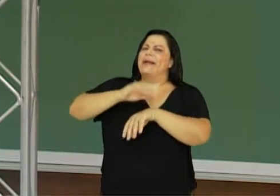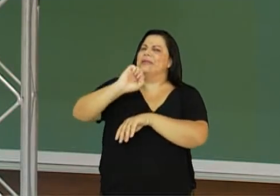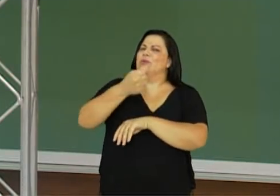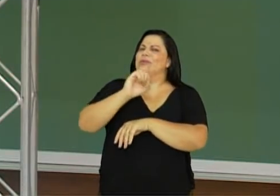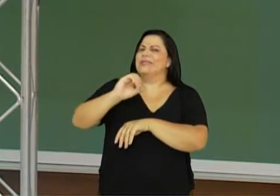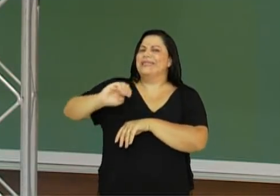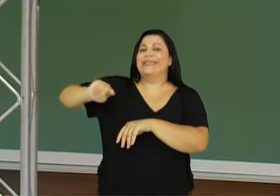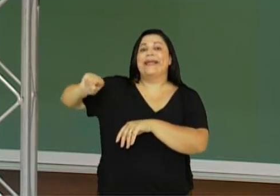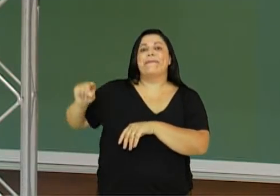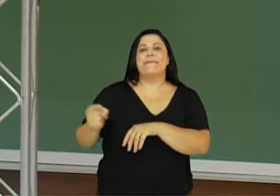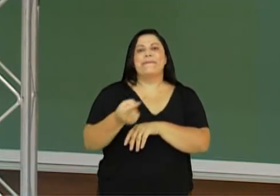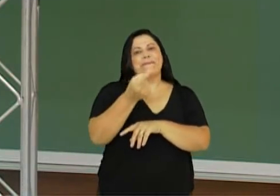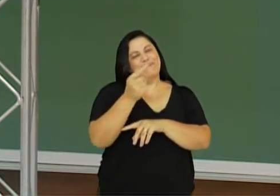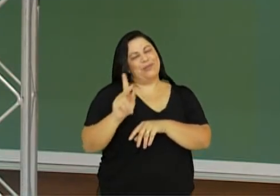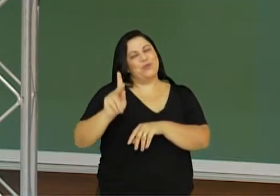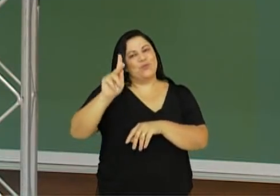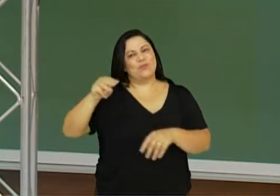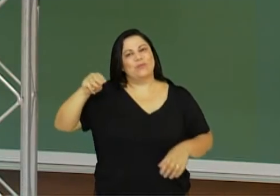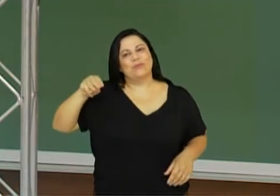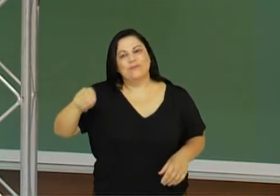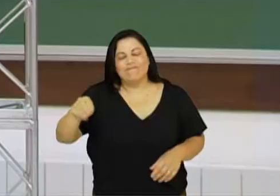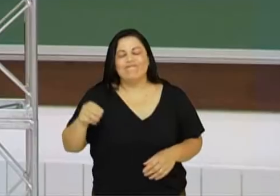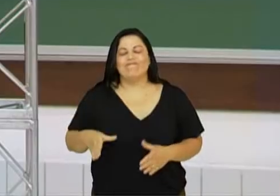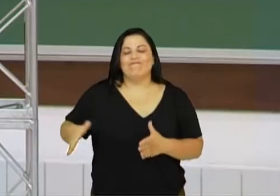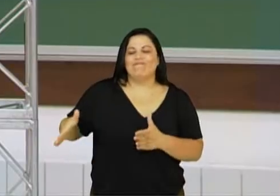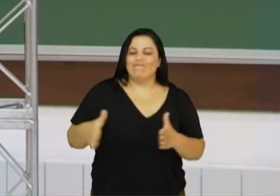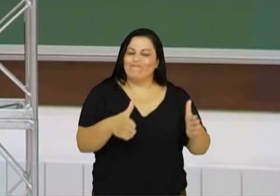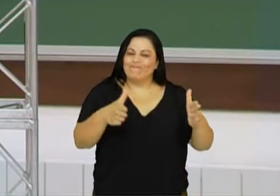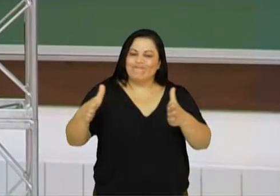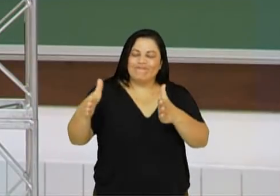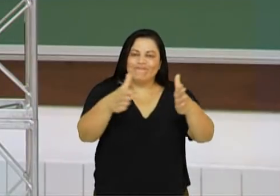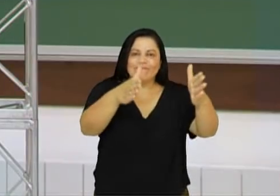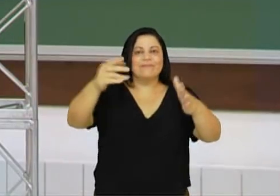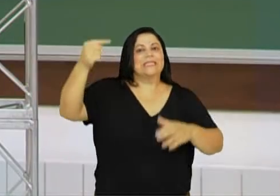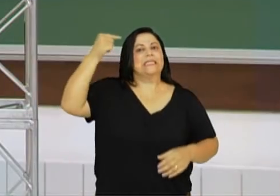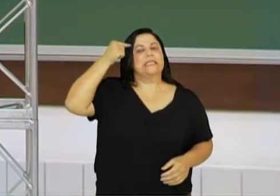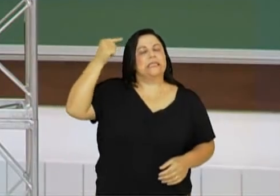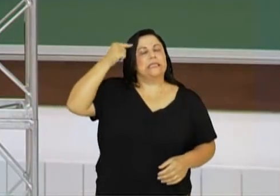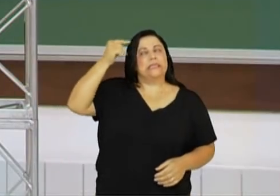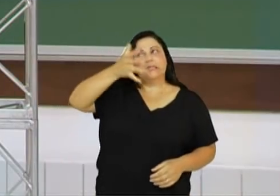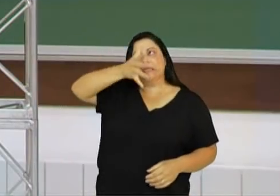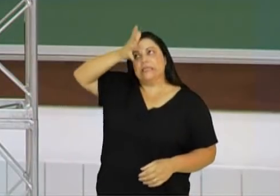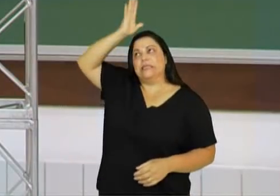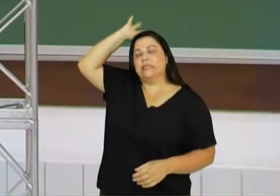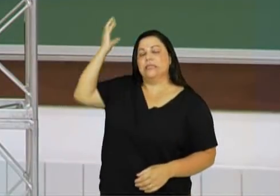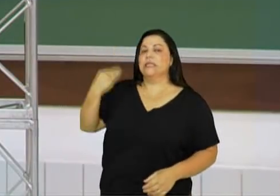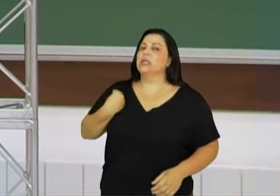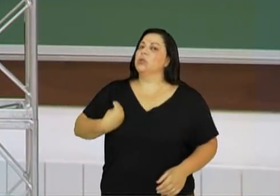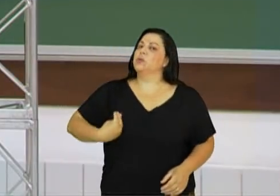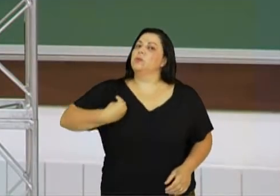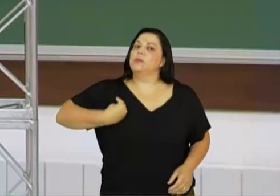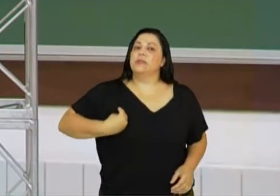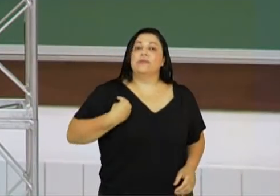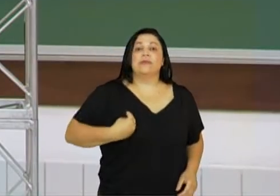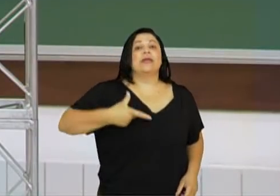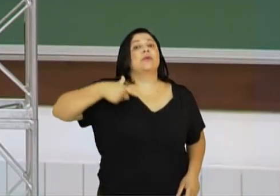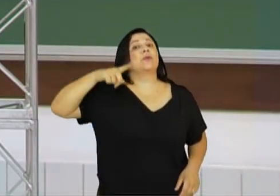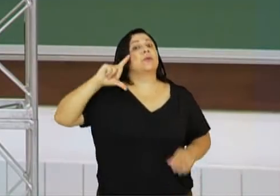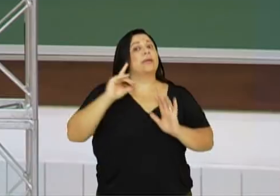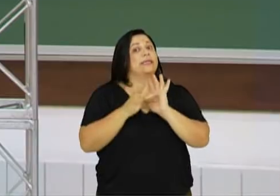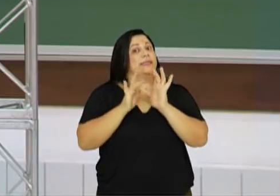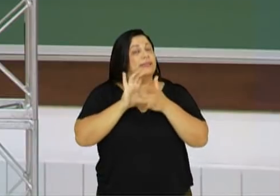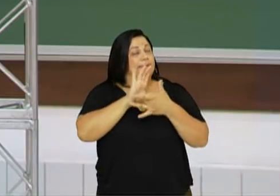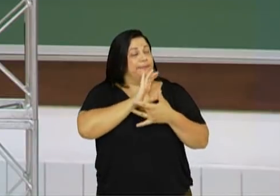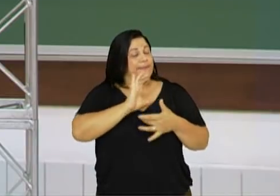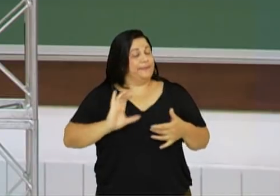de estradas, o que é muito, né, gente? Se a gente pensar aí que os romanos viveram antes de Cristo, viveram a época